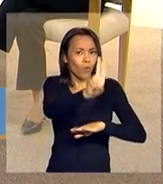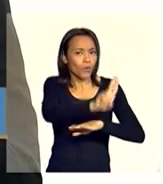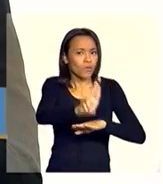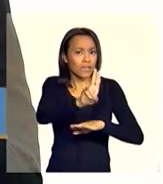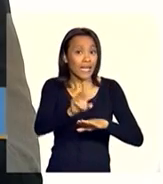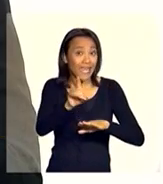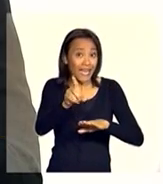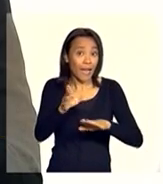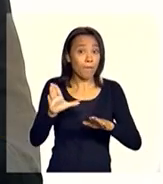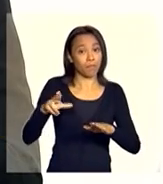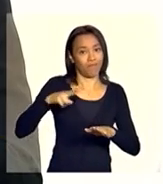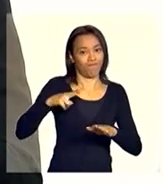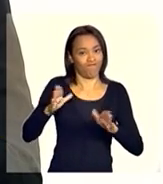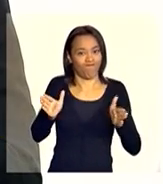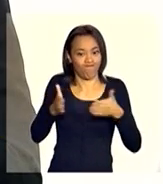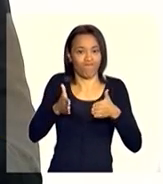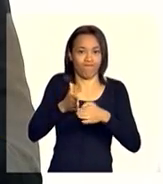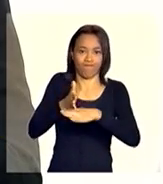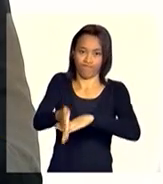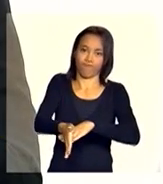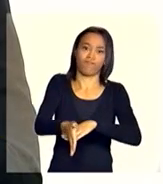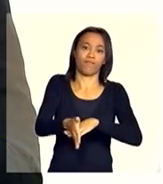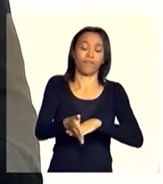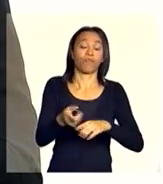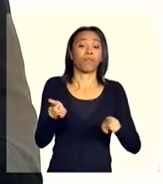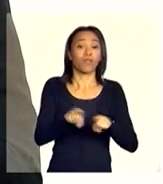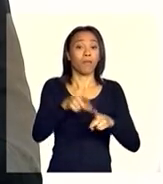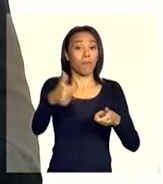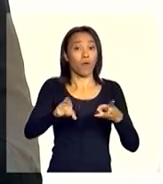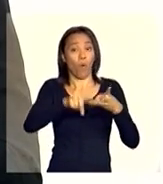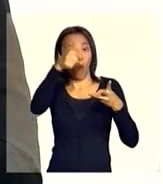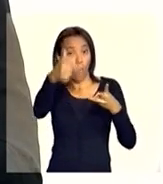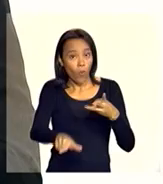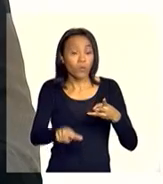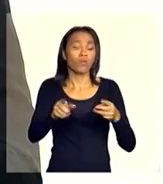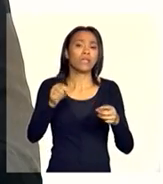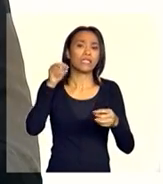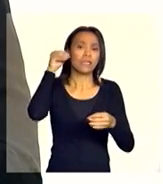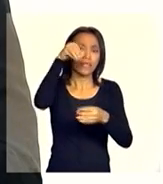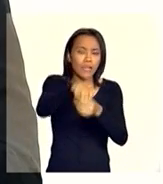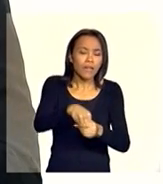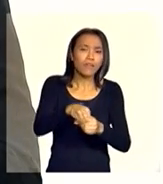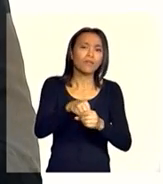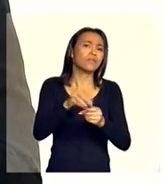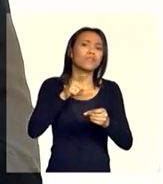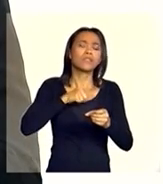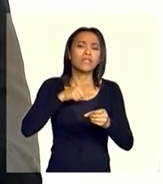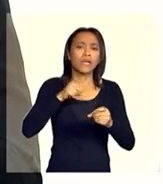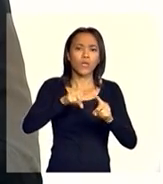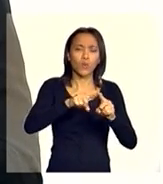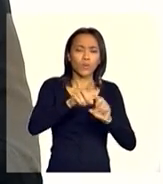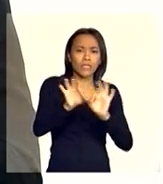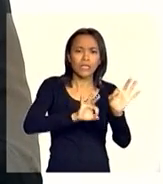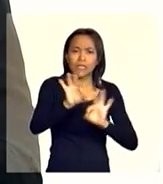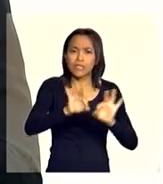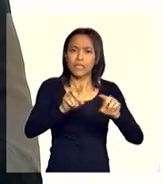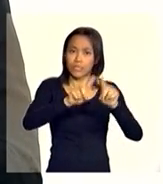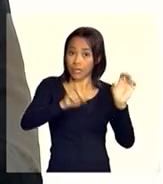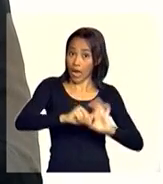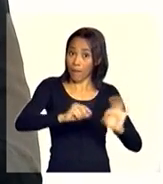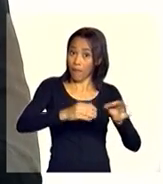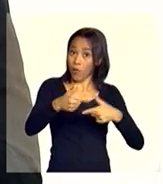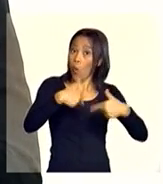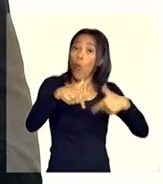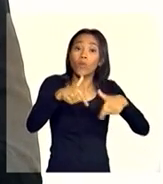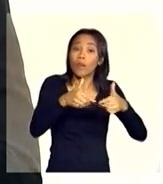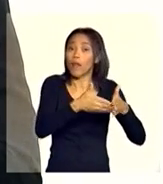restrito o s web que dentro dele temos o plano de ação plano de ação 2013